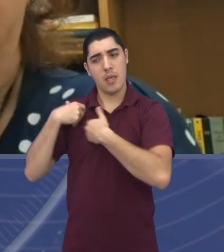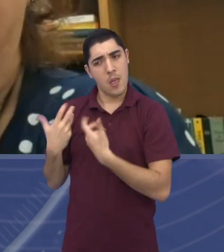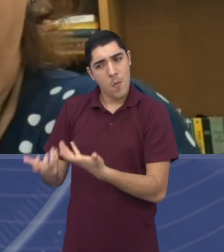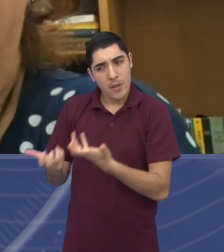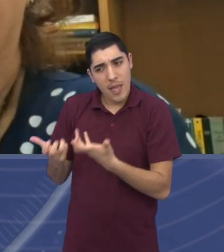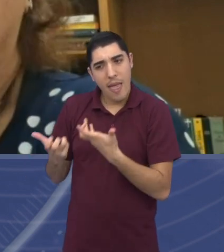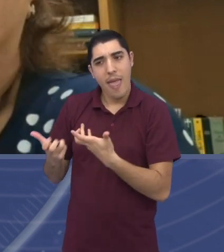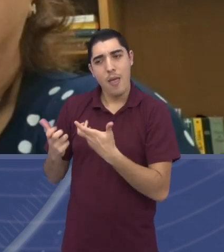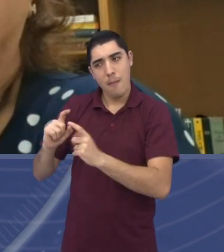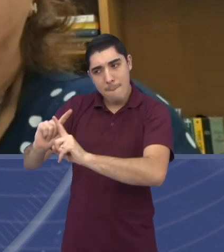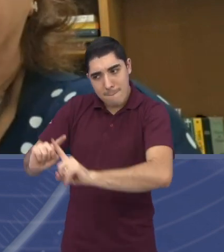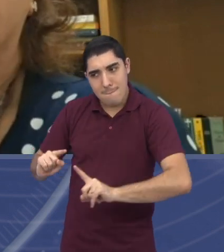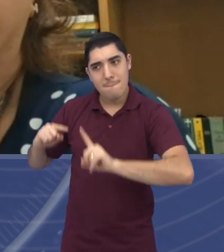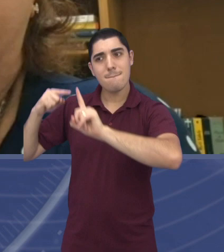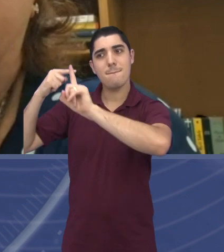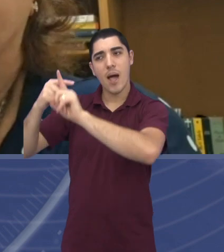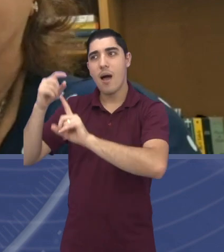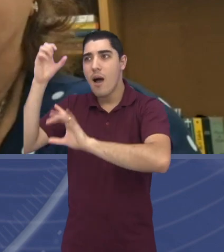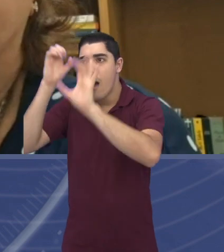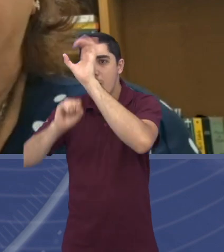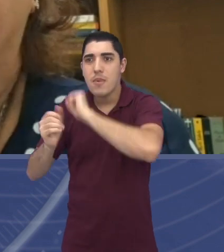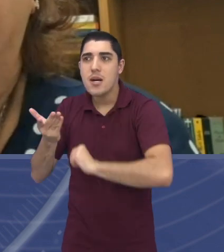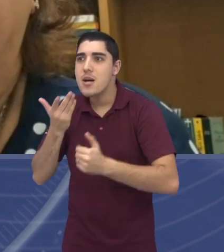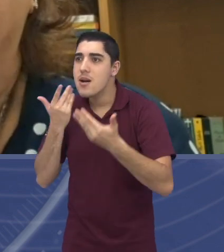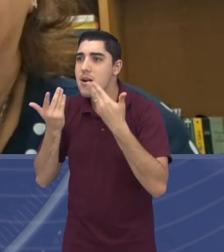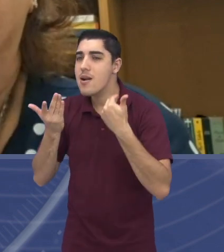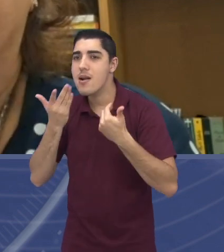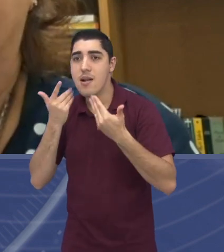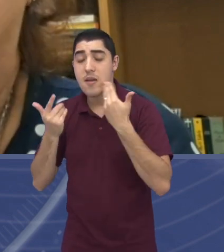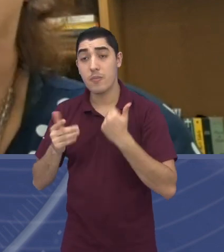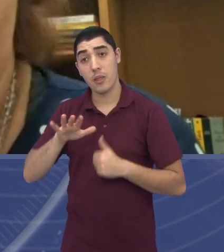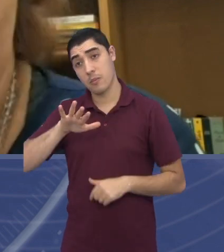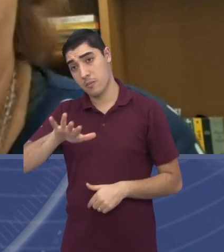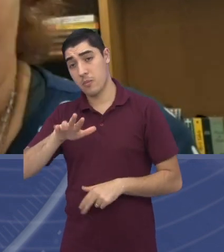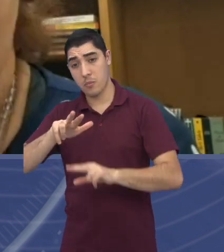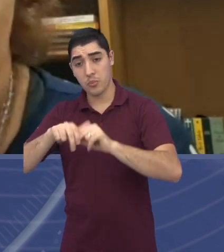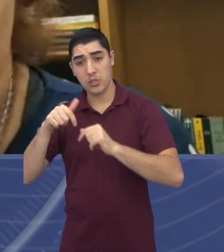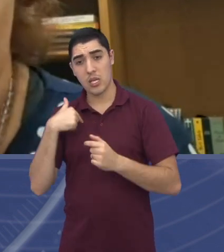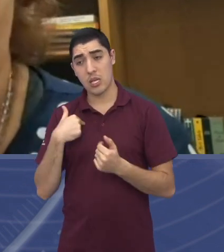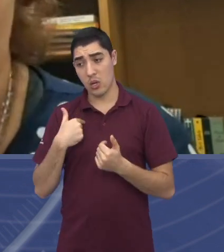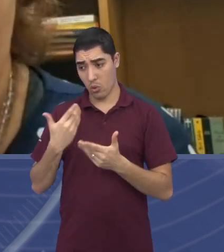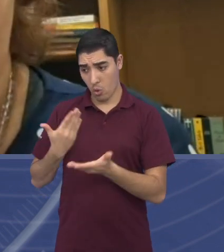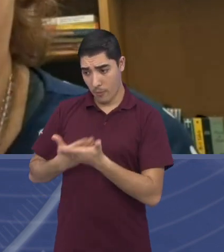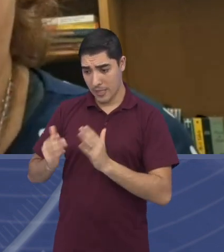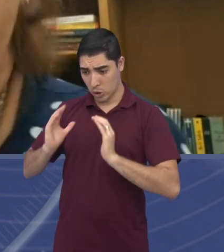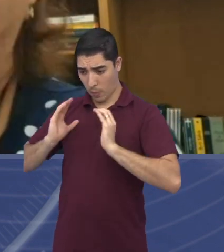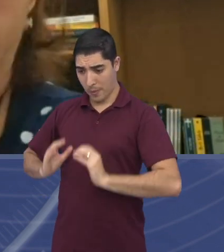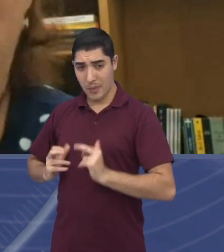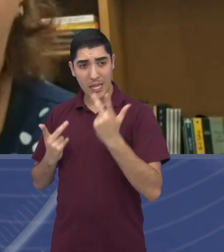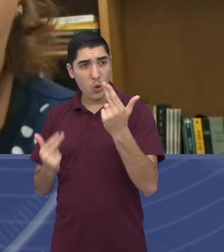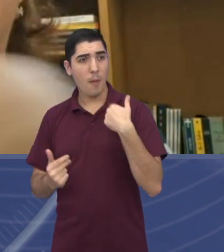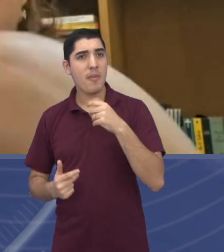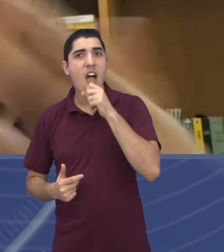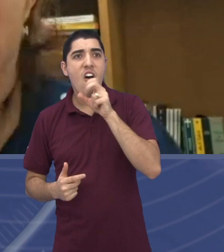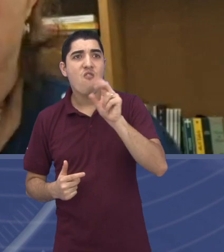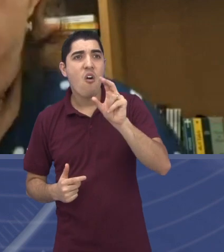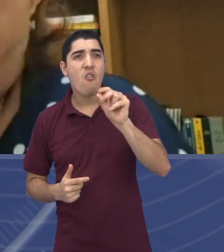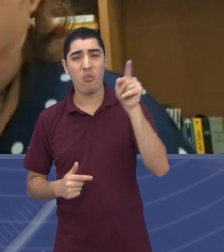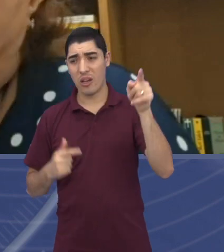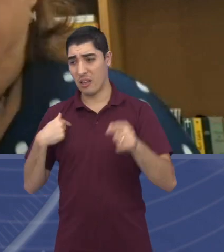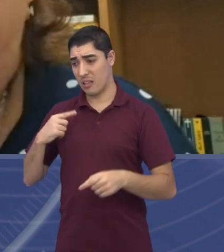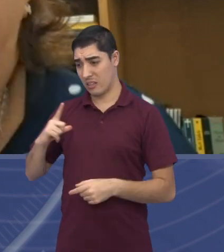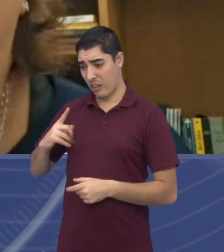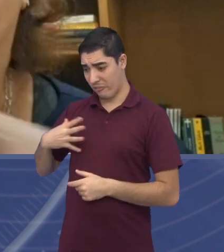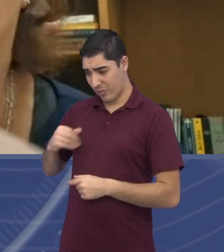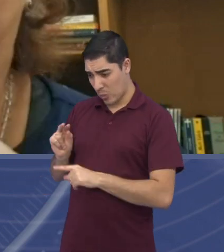se tem, porque você já querer ter o seu comportamento da sua bisavó aos 14, né? Criar filhos e ter marido aos 14,